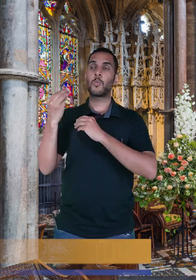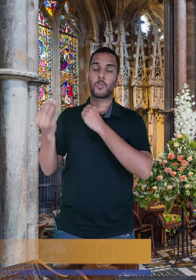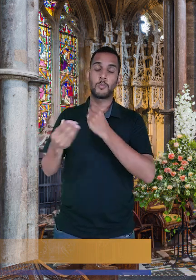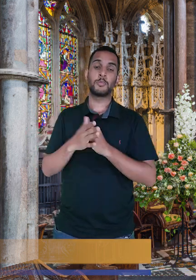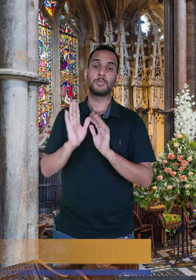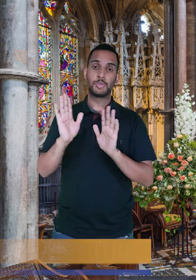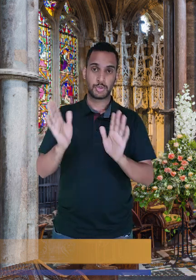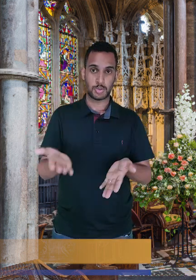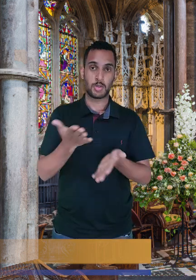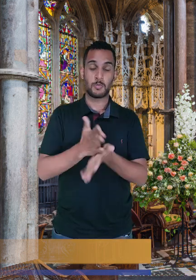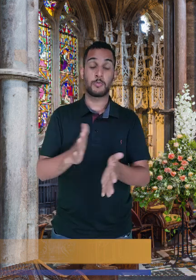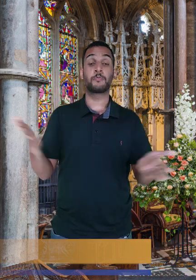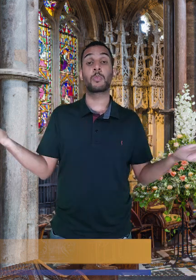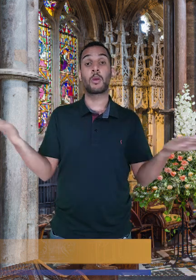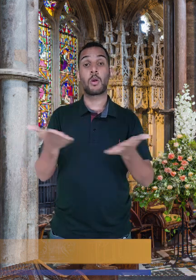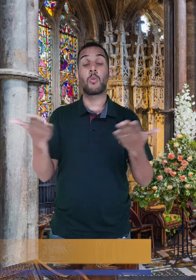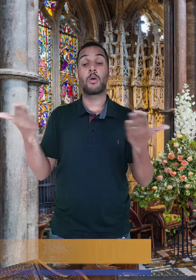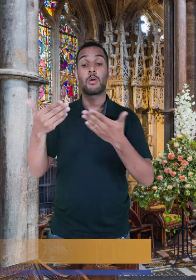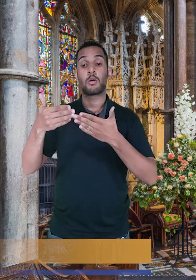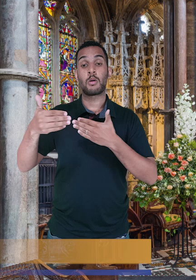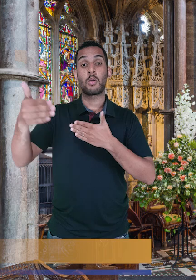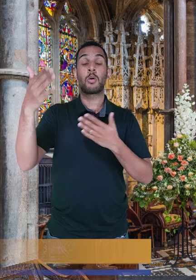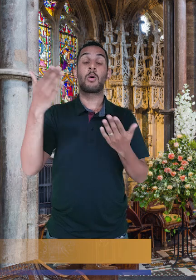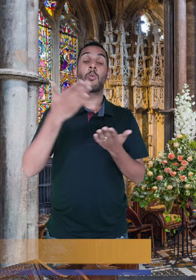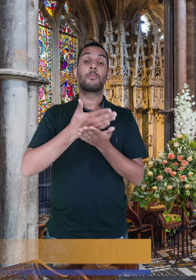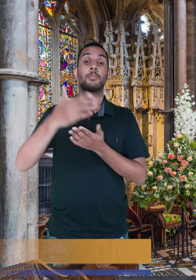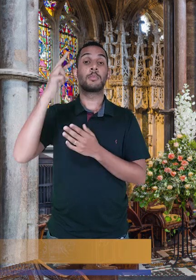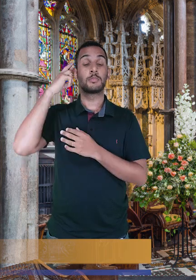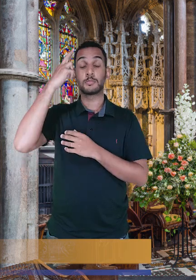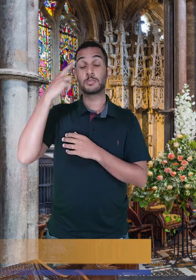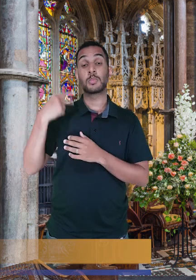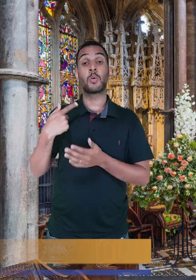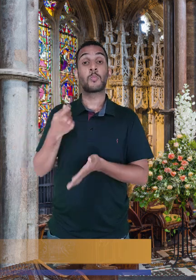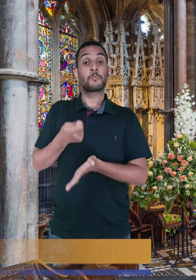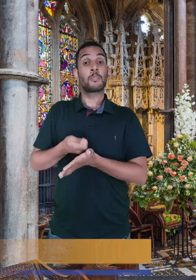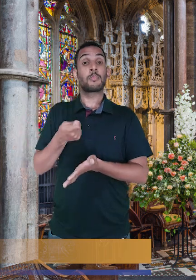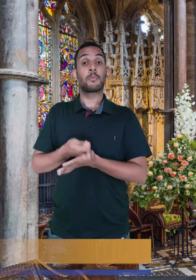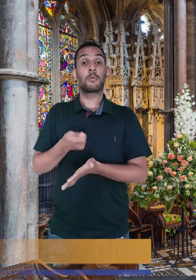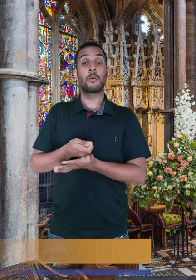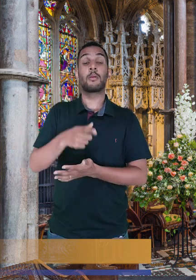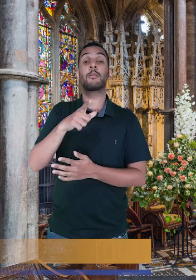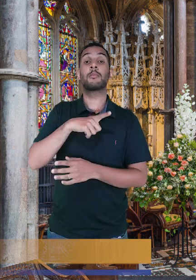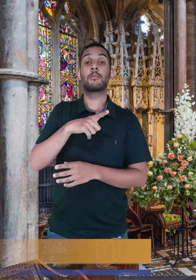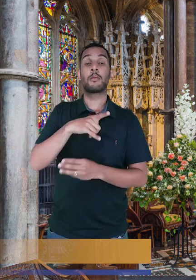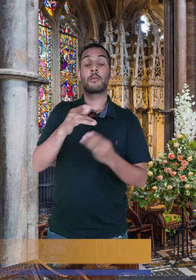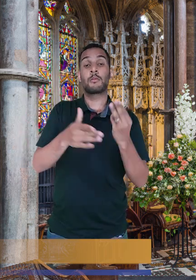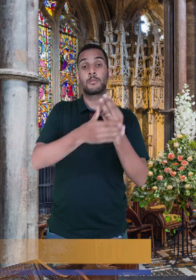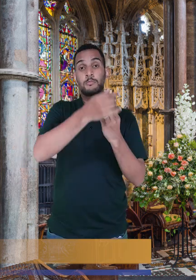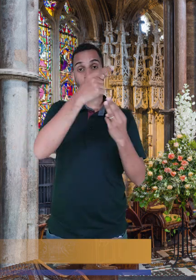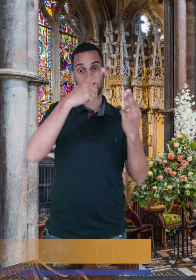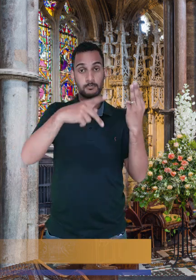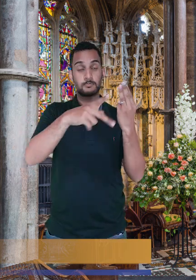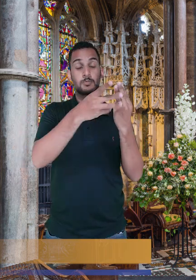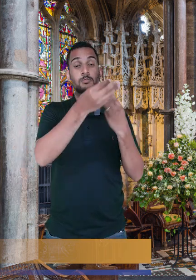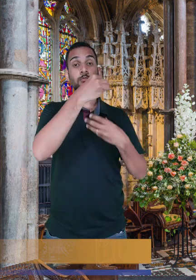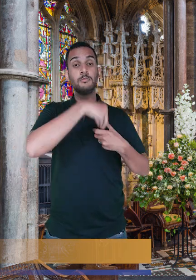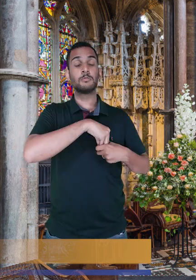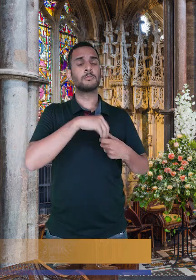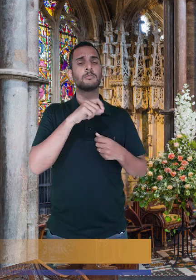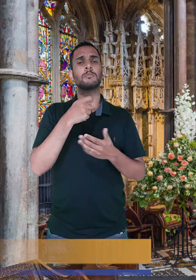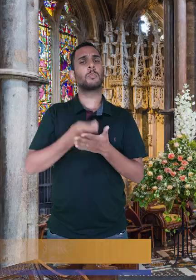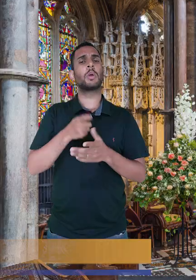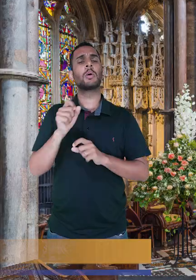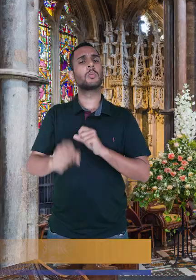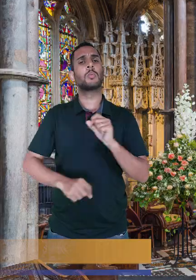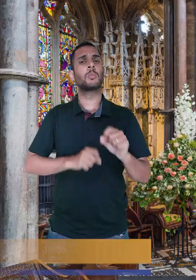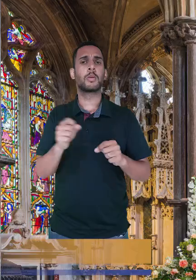conosco. Hoje vamos começar uma sequência de reflexões sobre os deveres que temos para com a Santíssima Trindade que vive